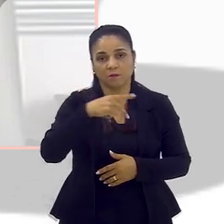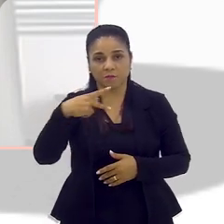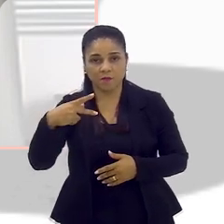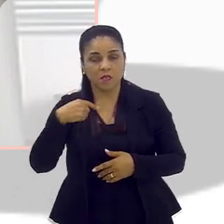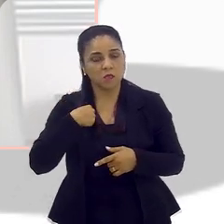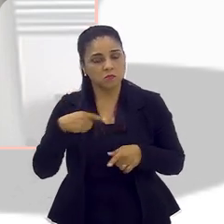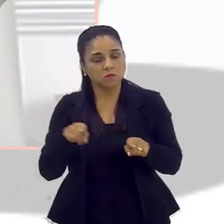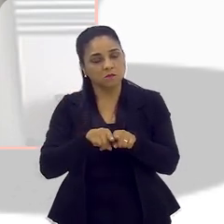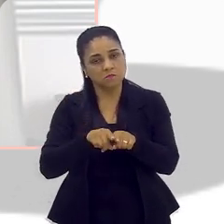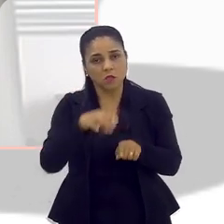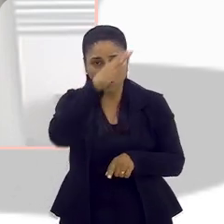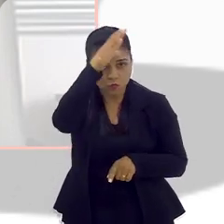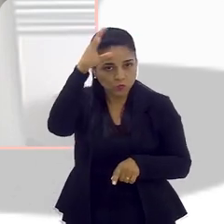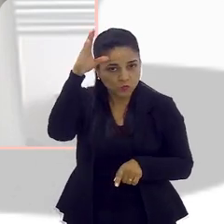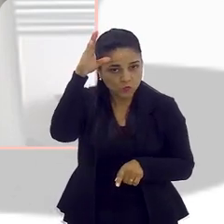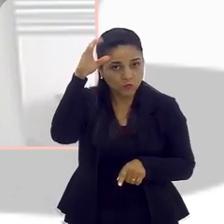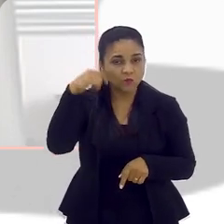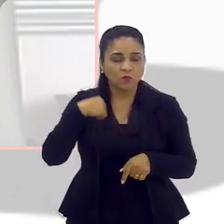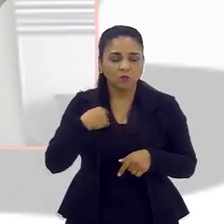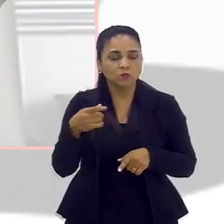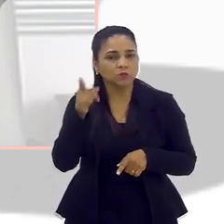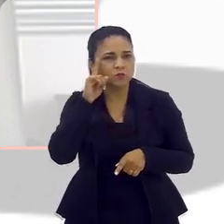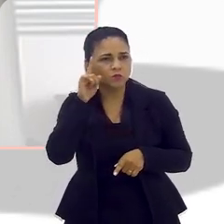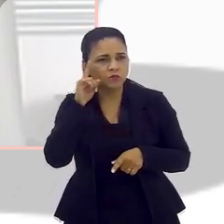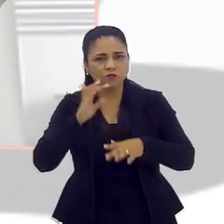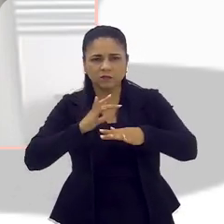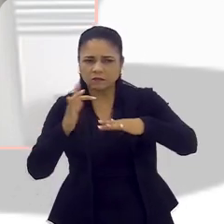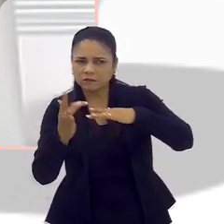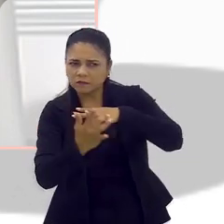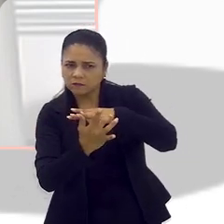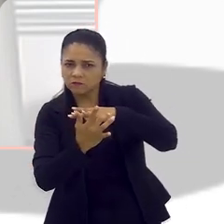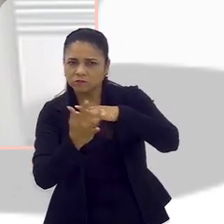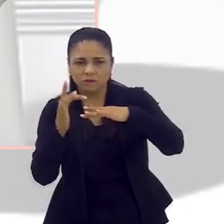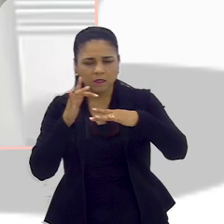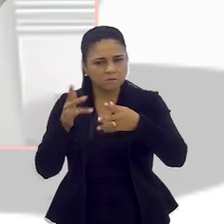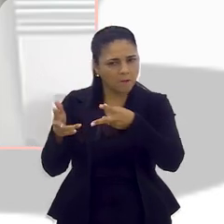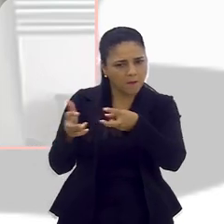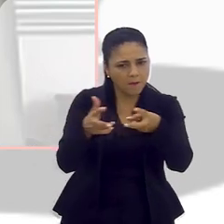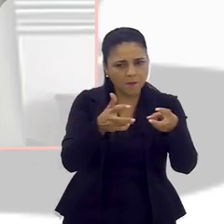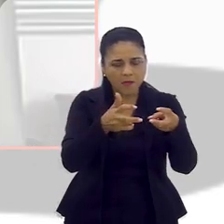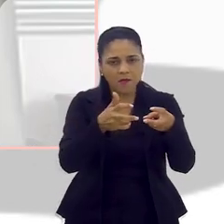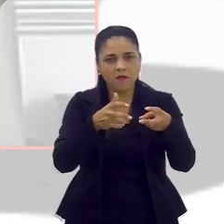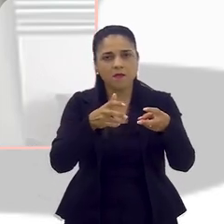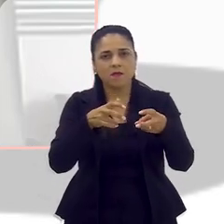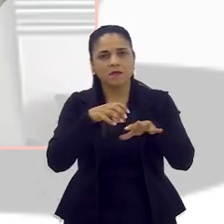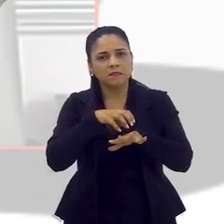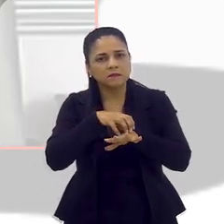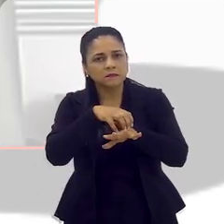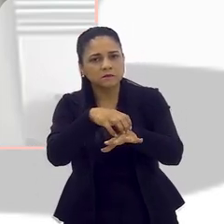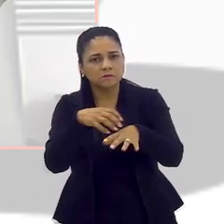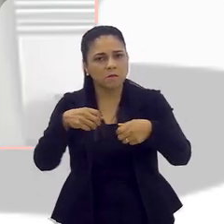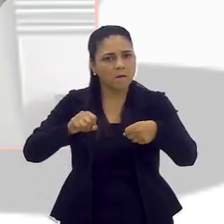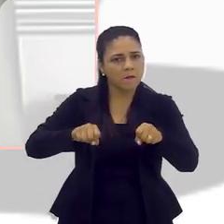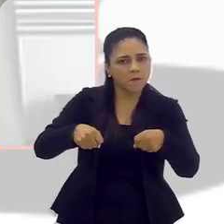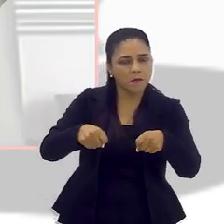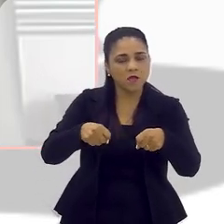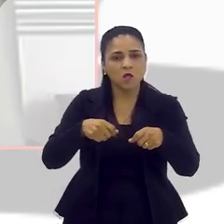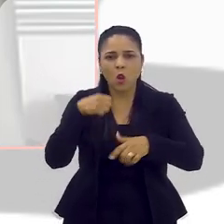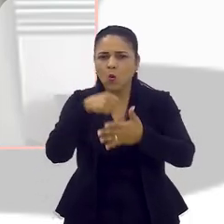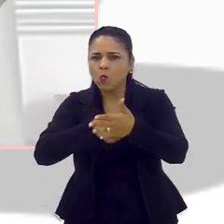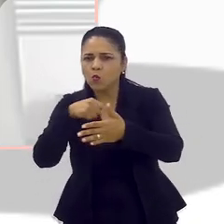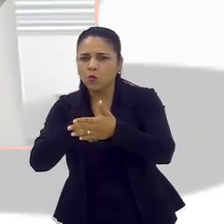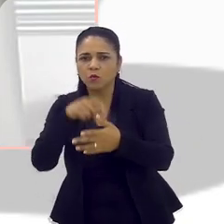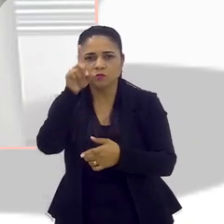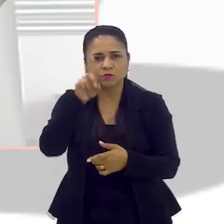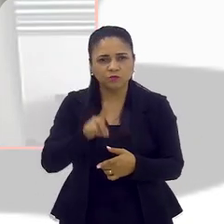eu lido com isso toda semana. A gente vendo nas redes sociais muita gente, muitos entregadores lutando